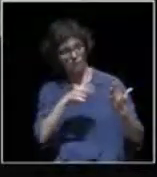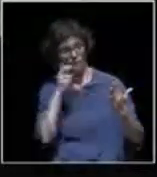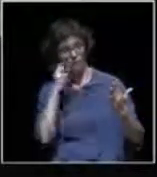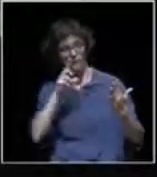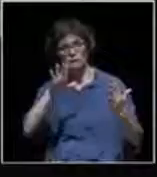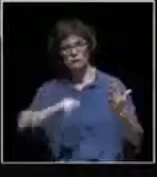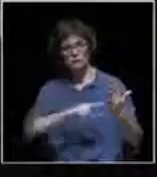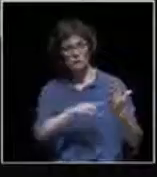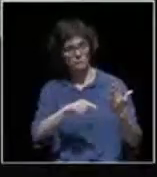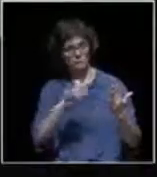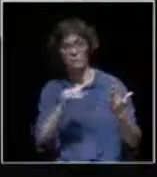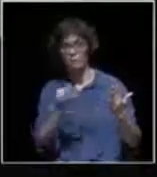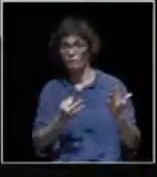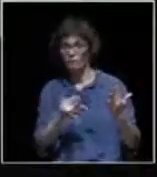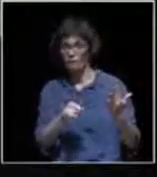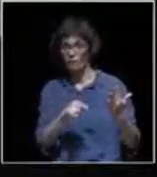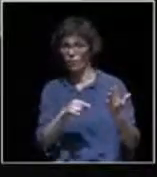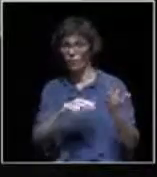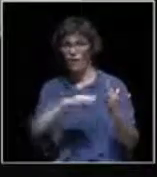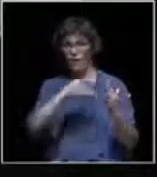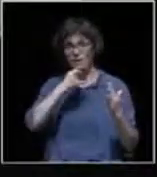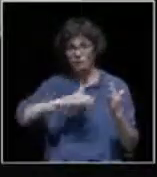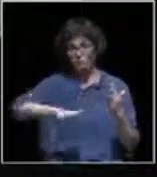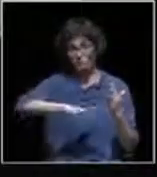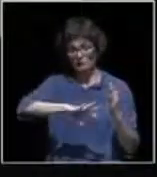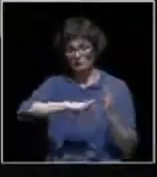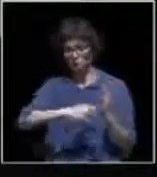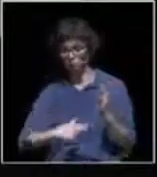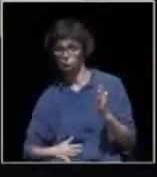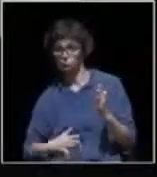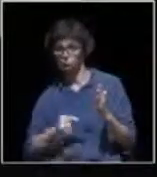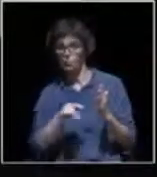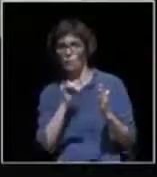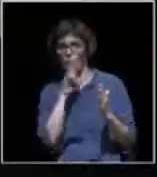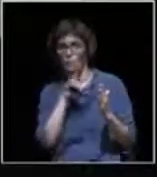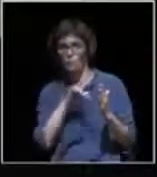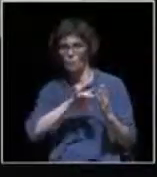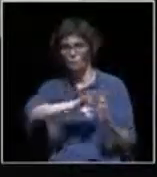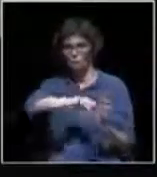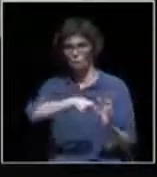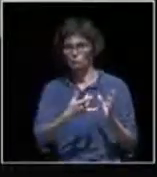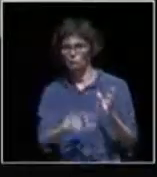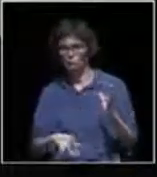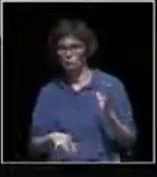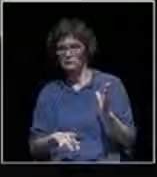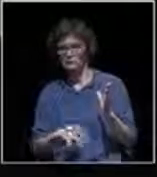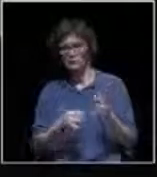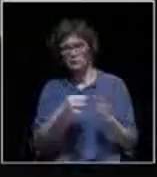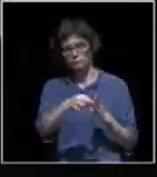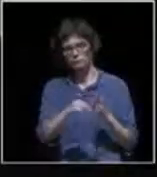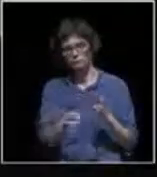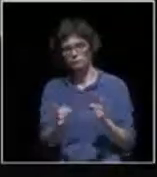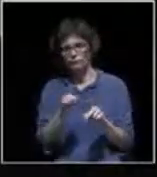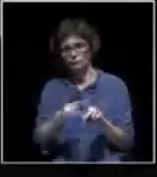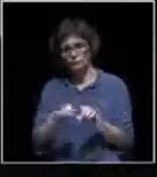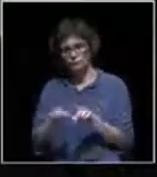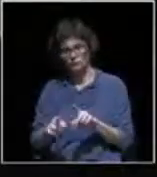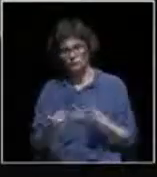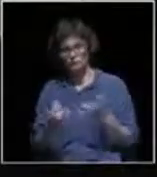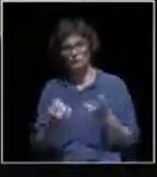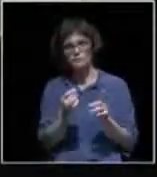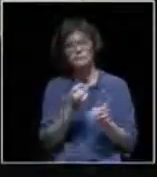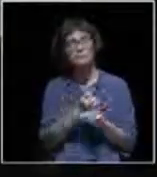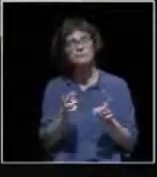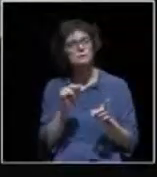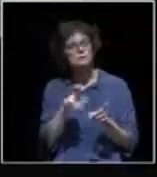Lisboa, existem inúmeros casos de assentamento em zonas instáveis, passíveis de derrocada por efeito de intempéries várias, com potencial deslizamento do talude e